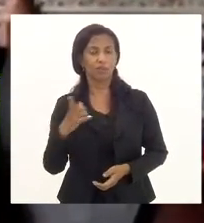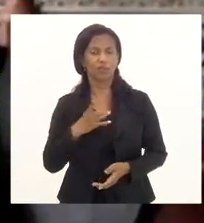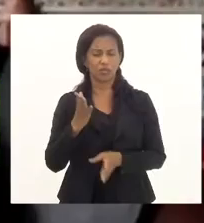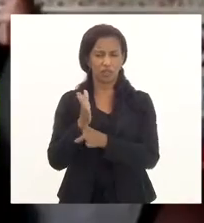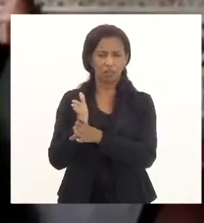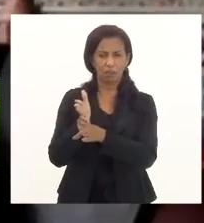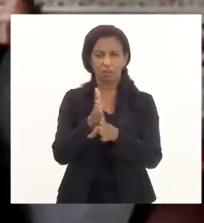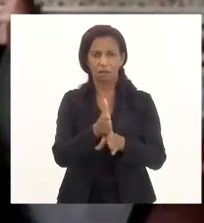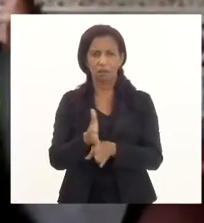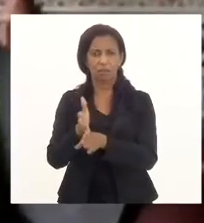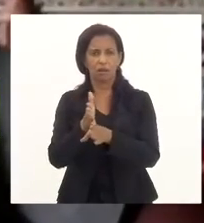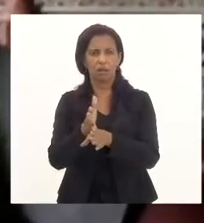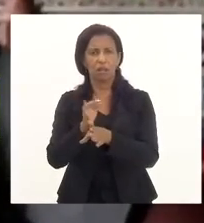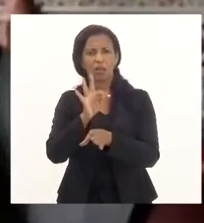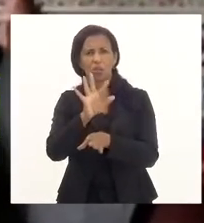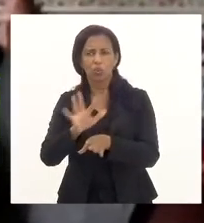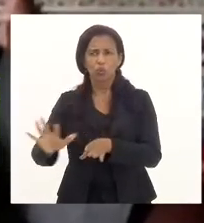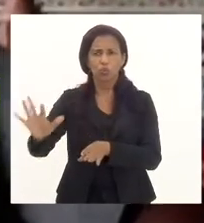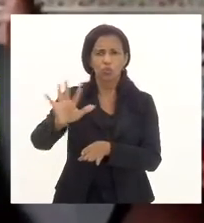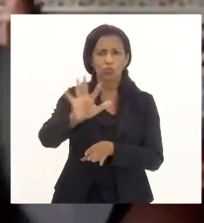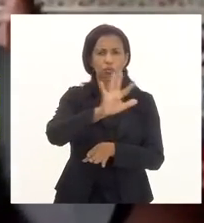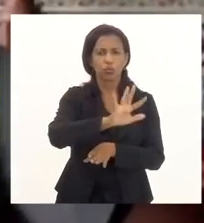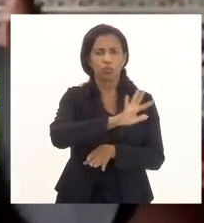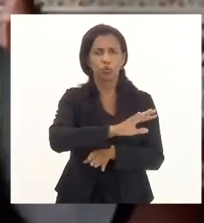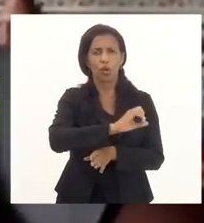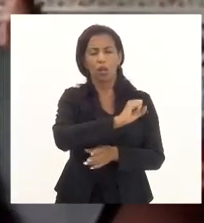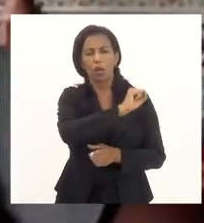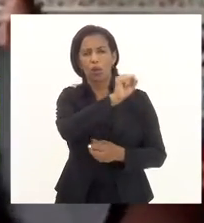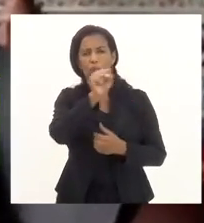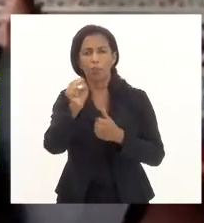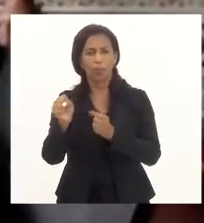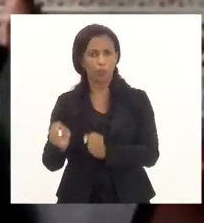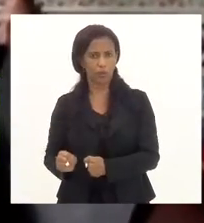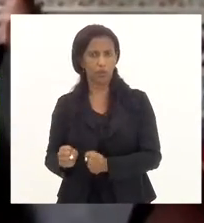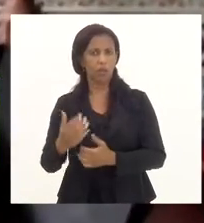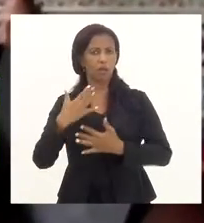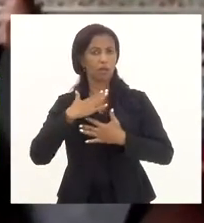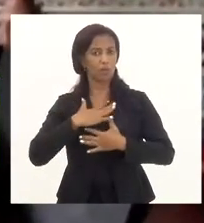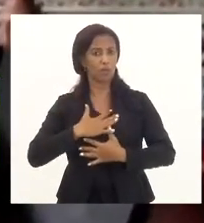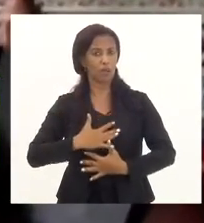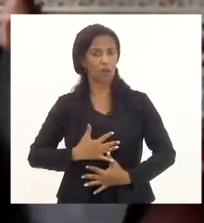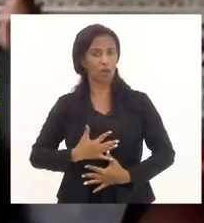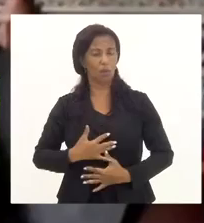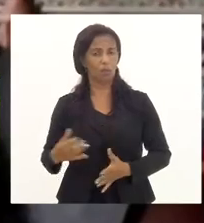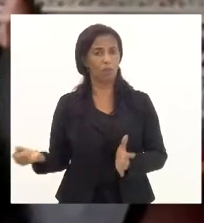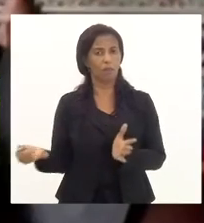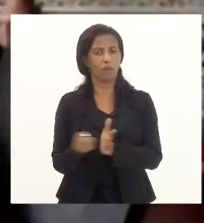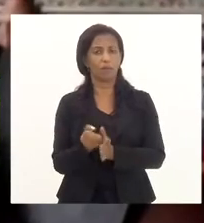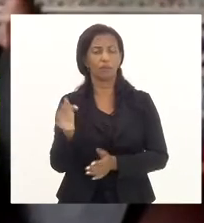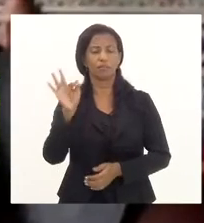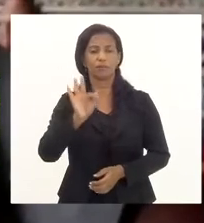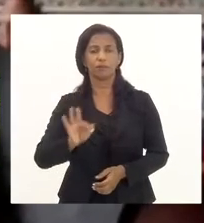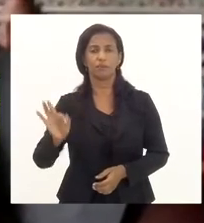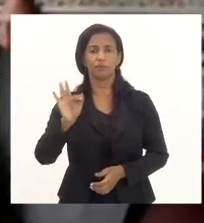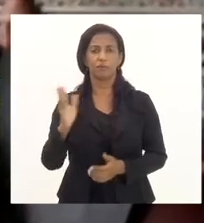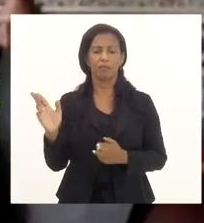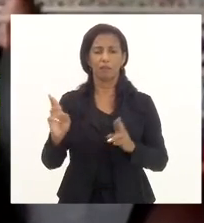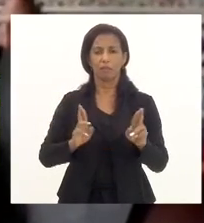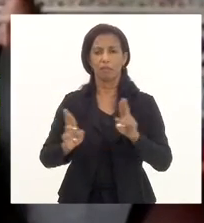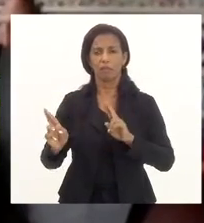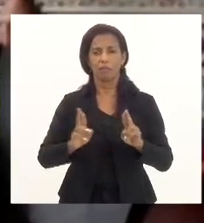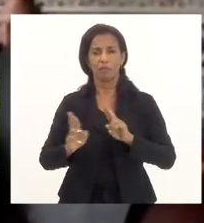alinhamento em todas as esferas de poder Isso é o que preconiza é o pacto federativo a